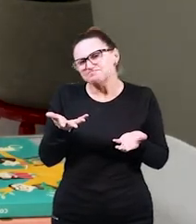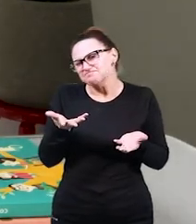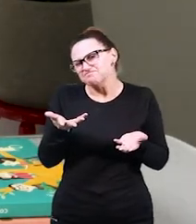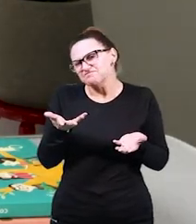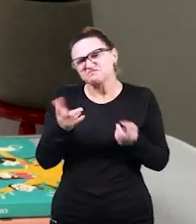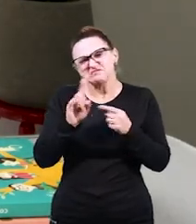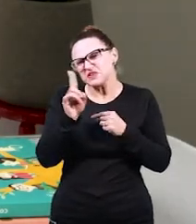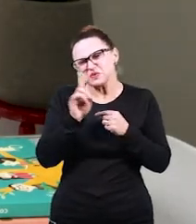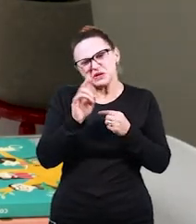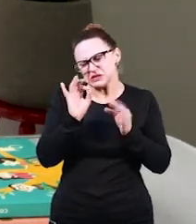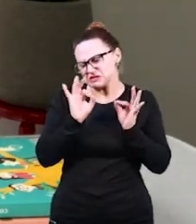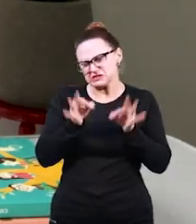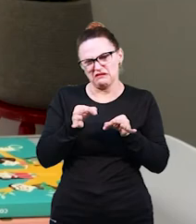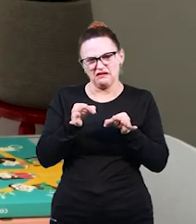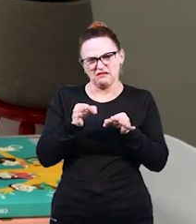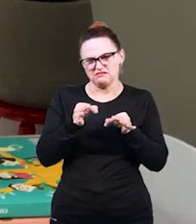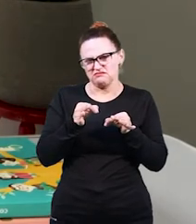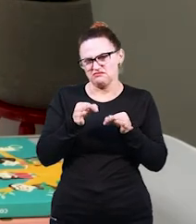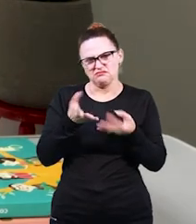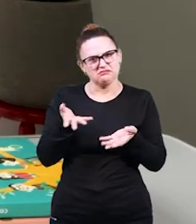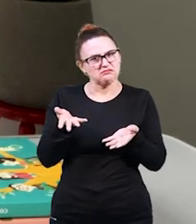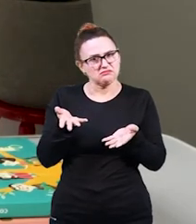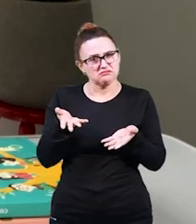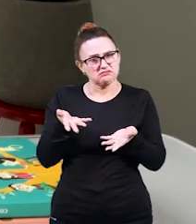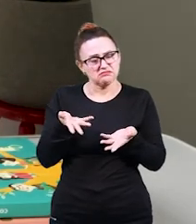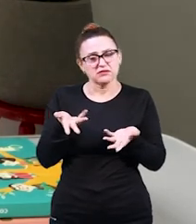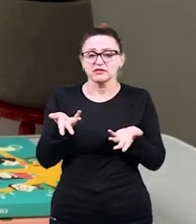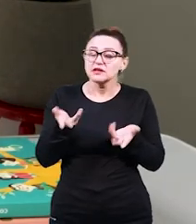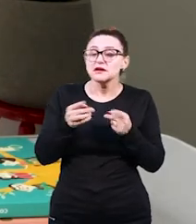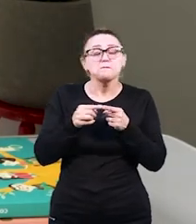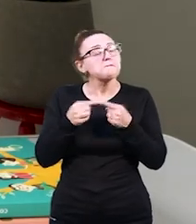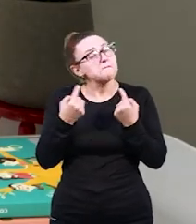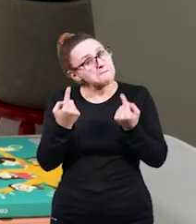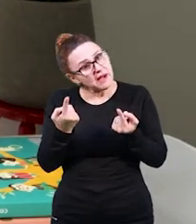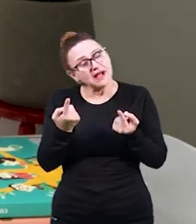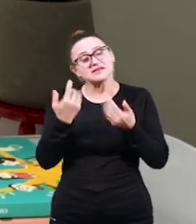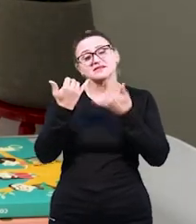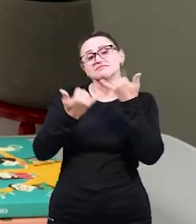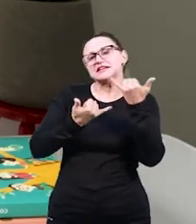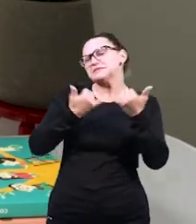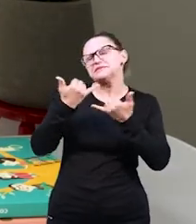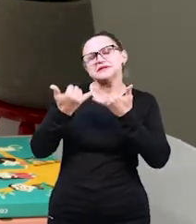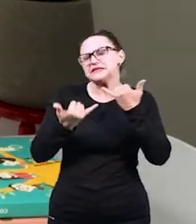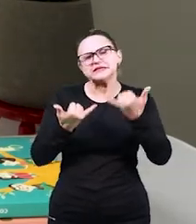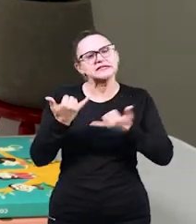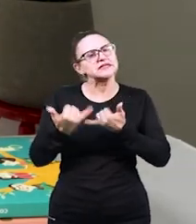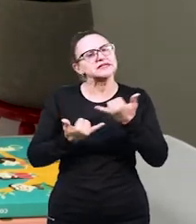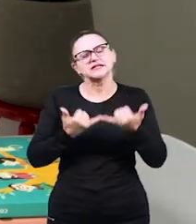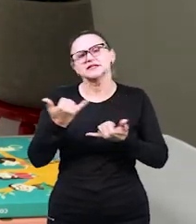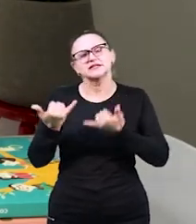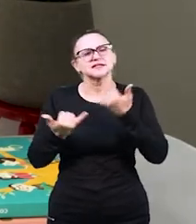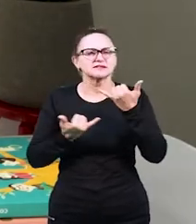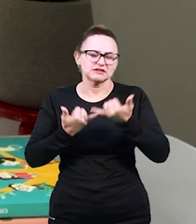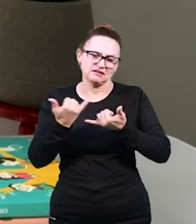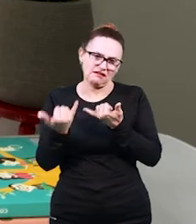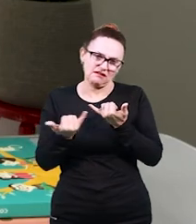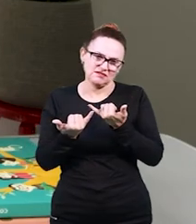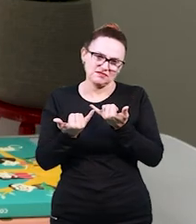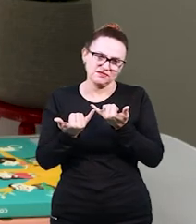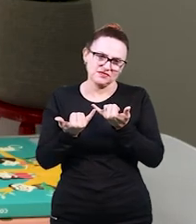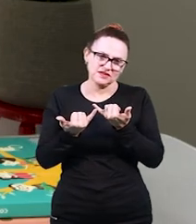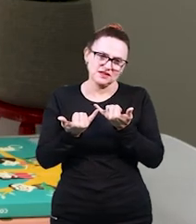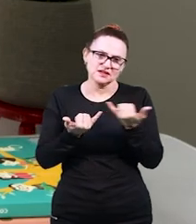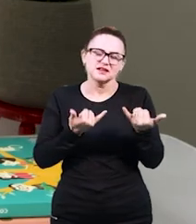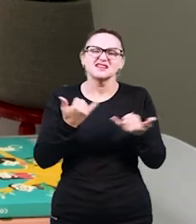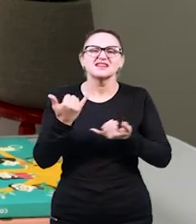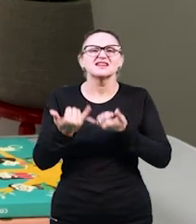faz não é certo, né? Não, ele não deveria fazer isso, mas ele brinca, né? Ele está ali